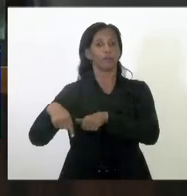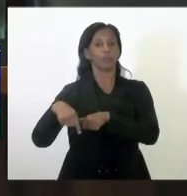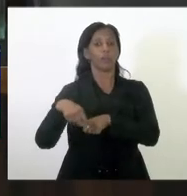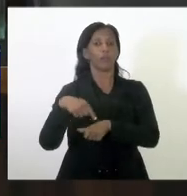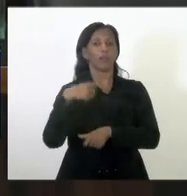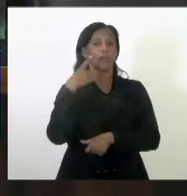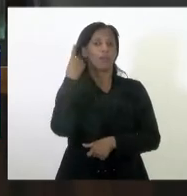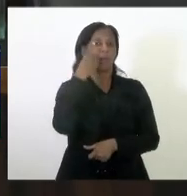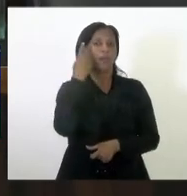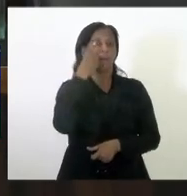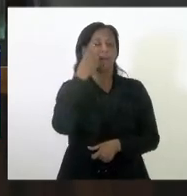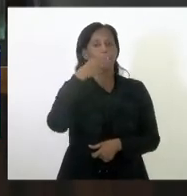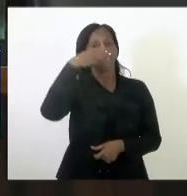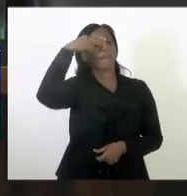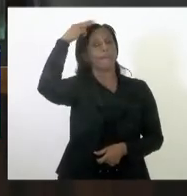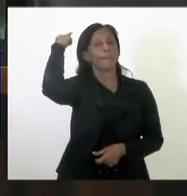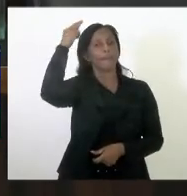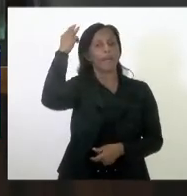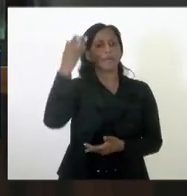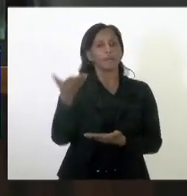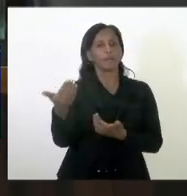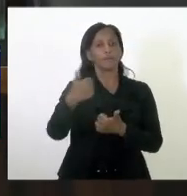Pacheco.